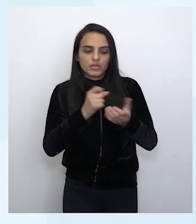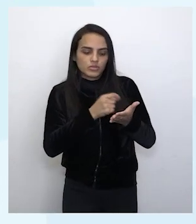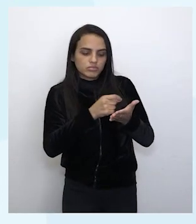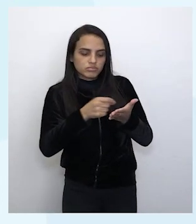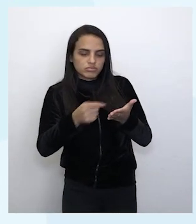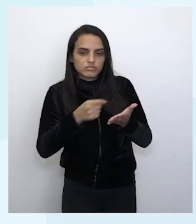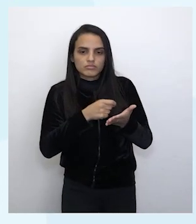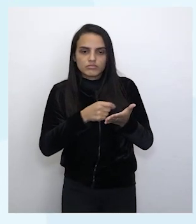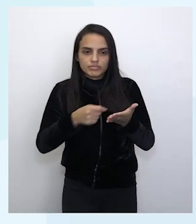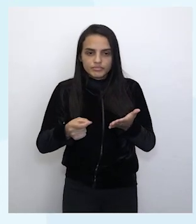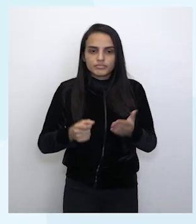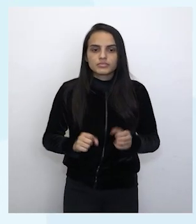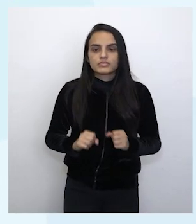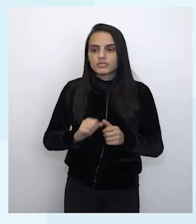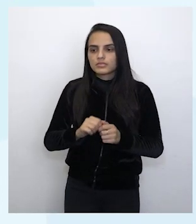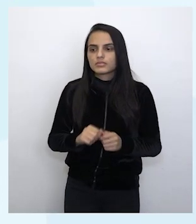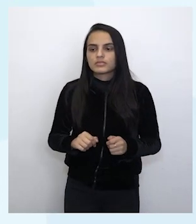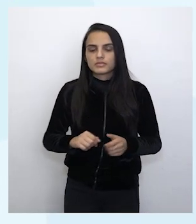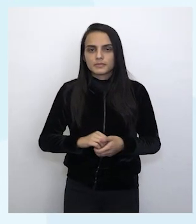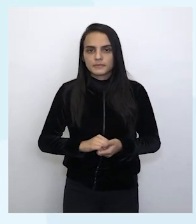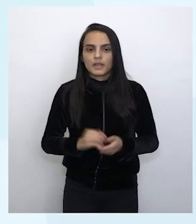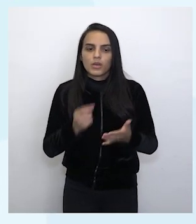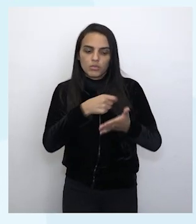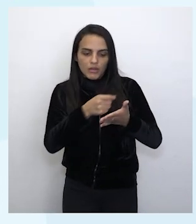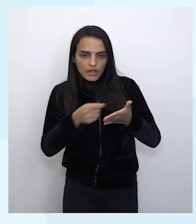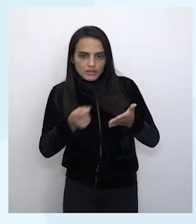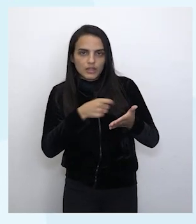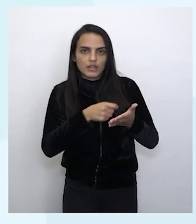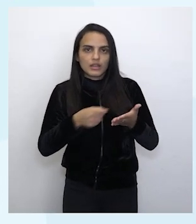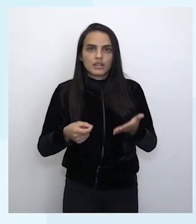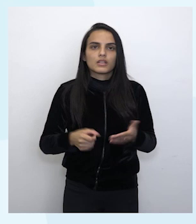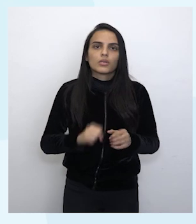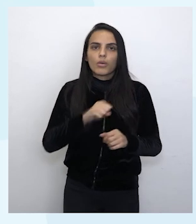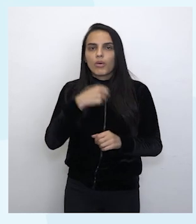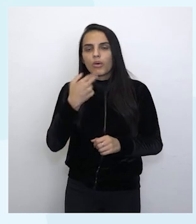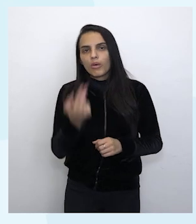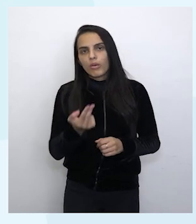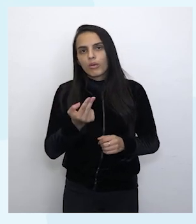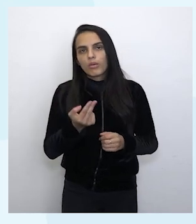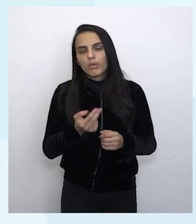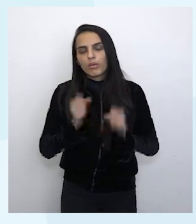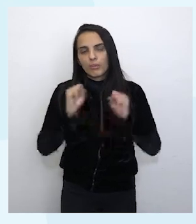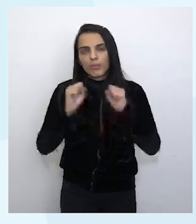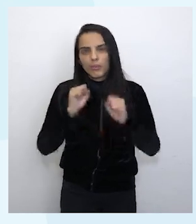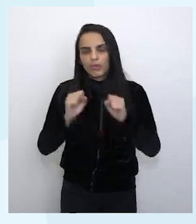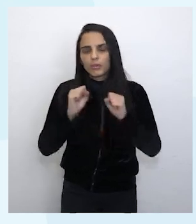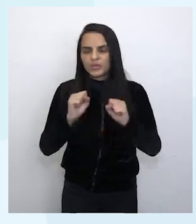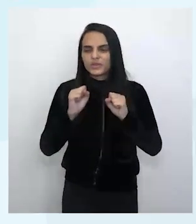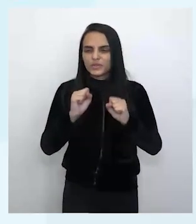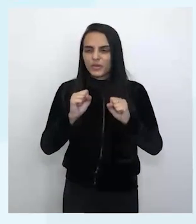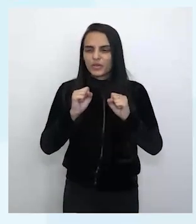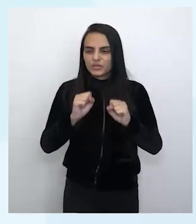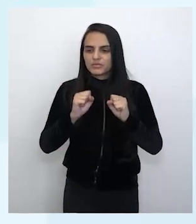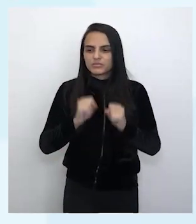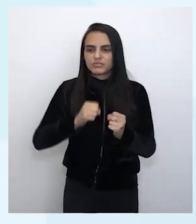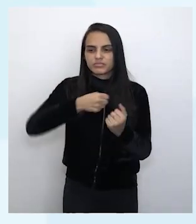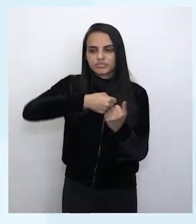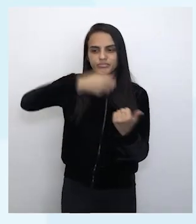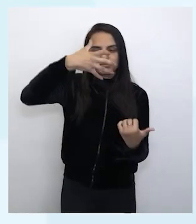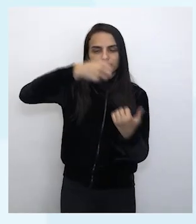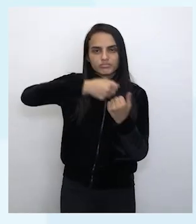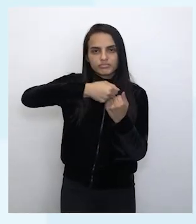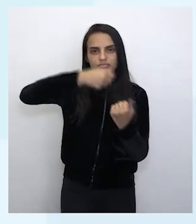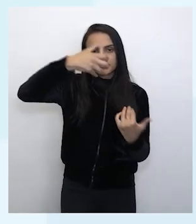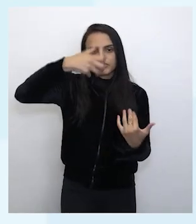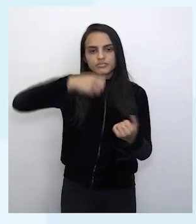vão registrar essa produção de vocês no caderno, né? Ou vocês podem fazer um pequeno portfólio, né? Fazer recortes, né,